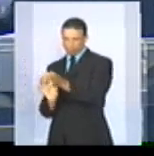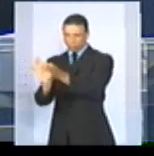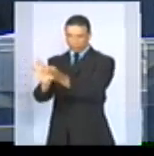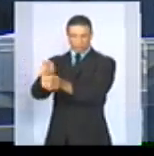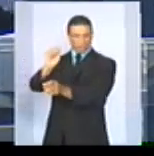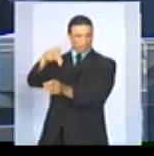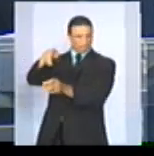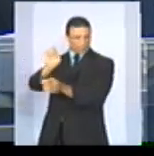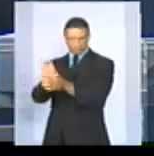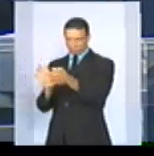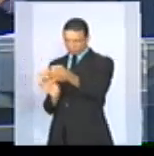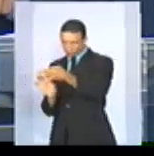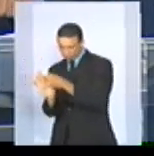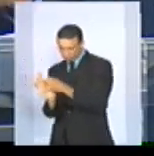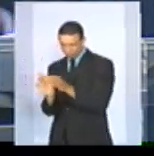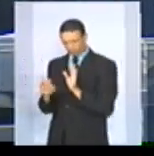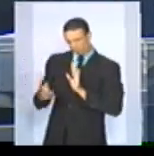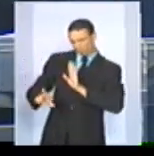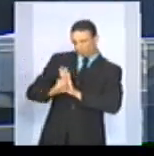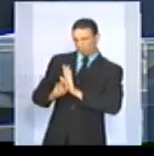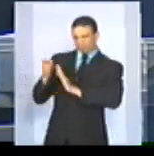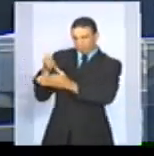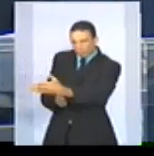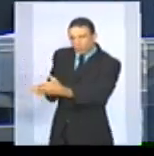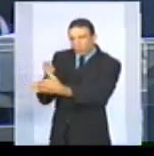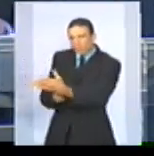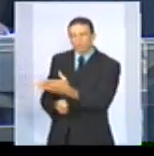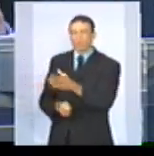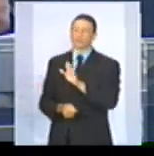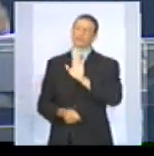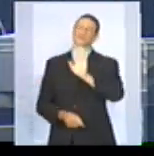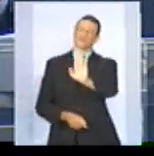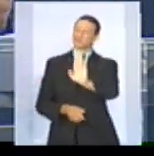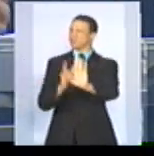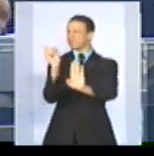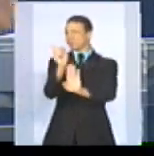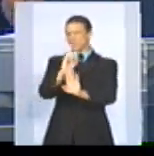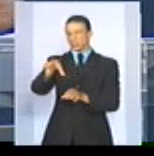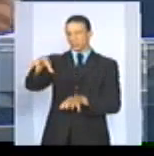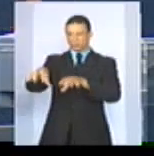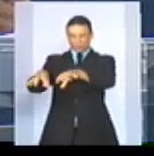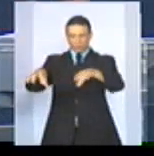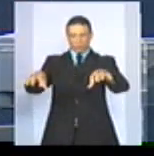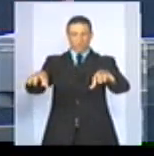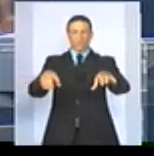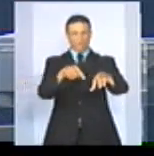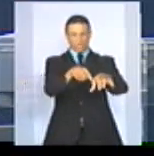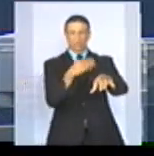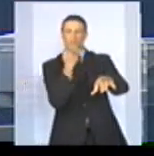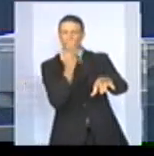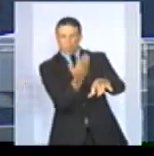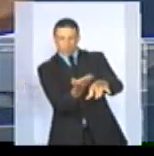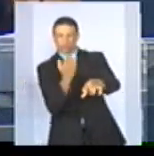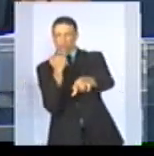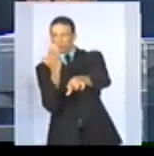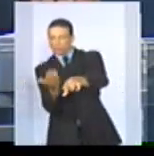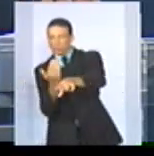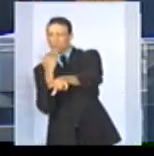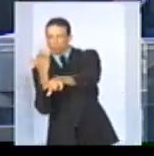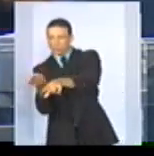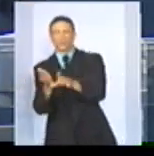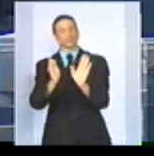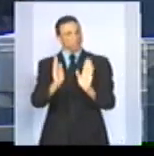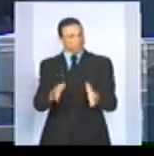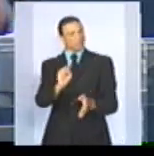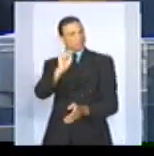Anatel que é uma lei de consertação Nacional é uma lei que vários setores abriram mãos sim ou alguém acha